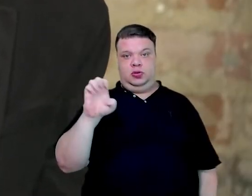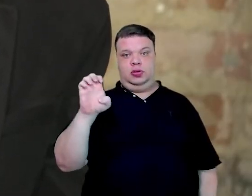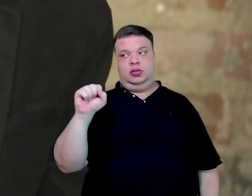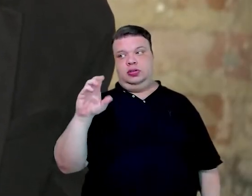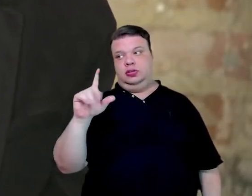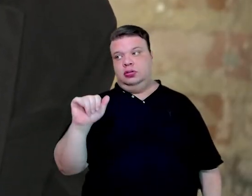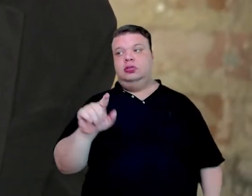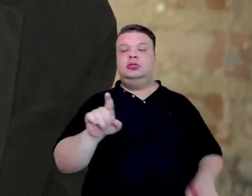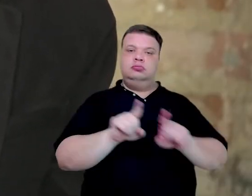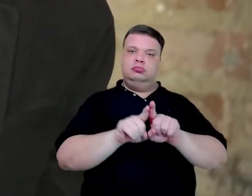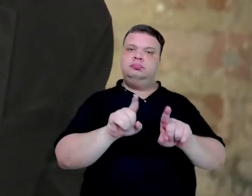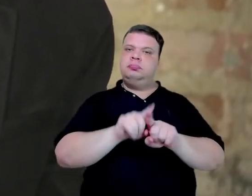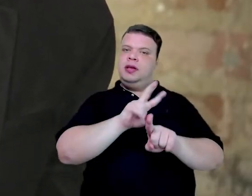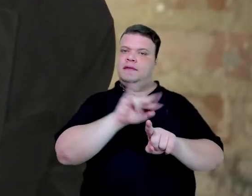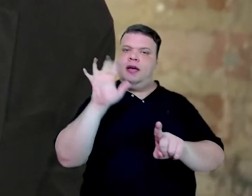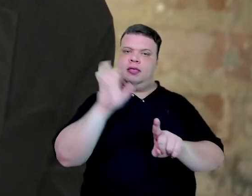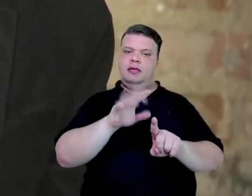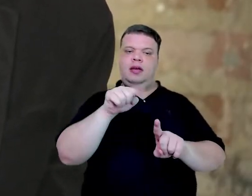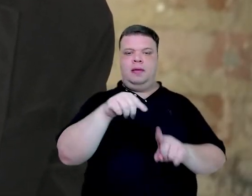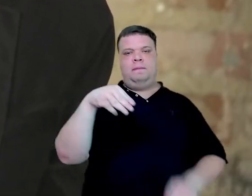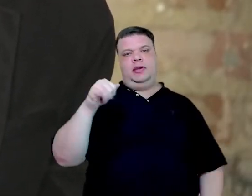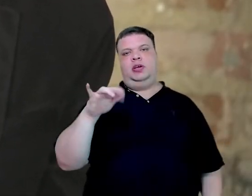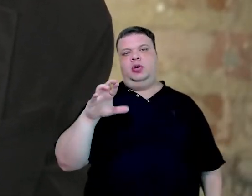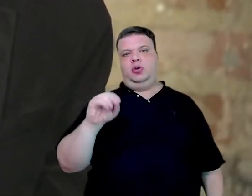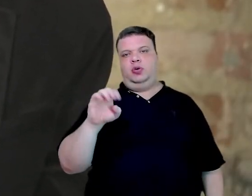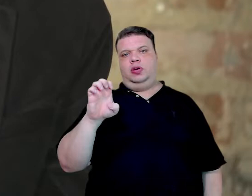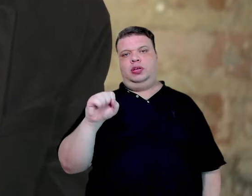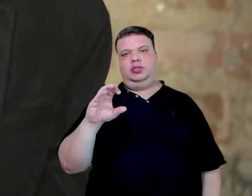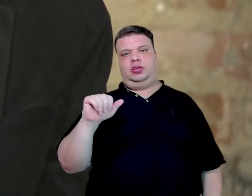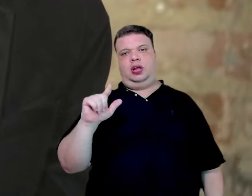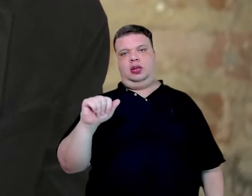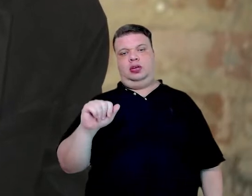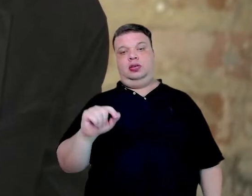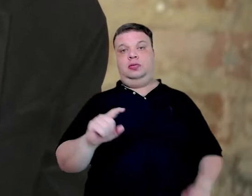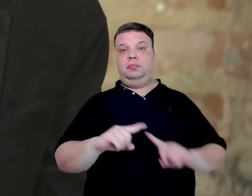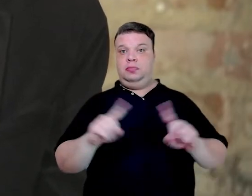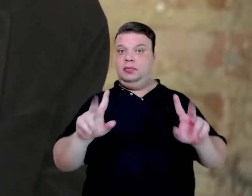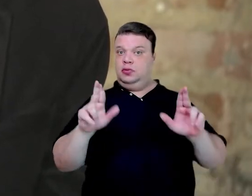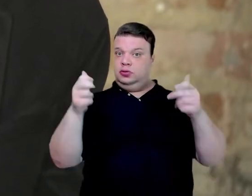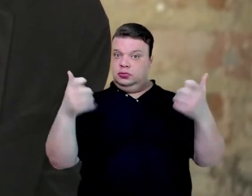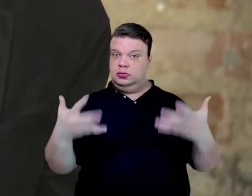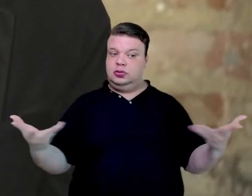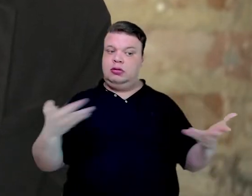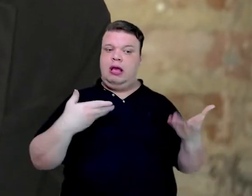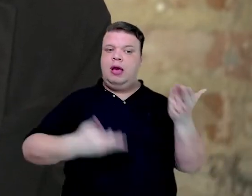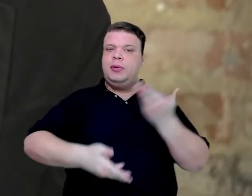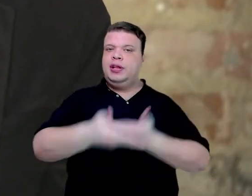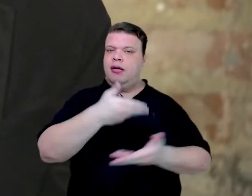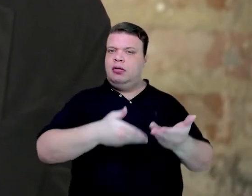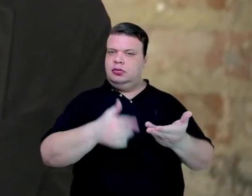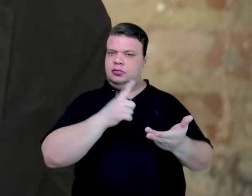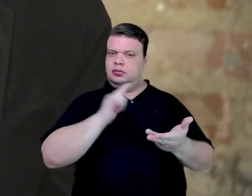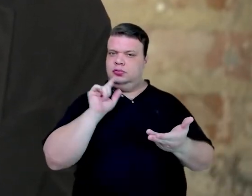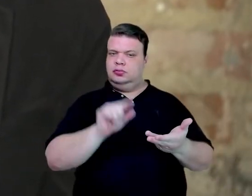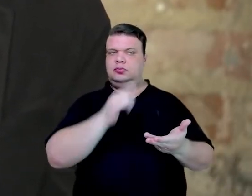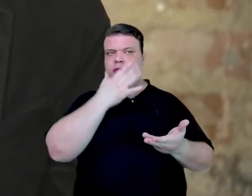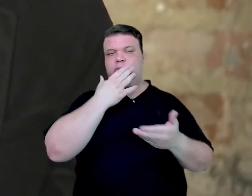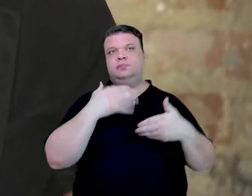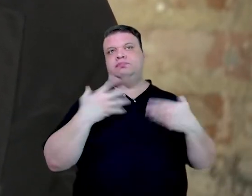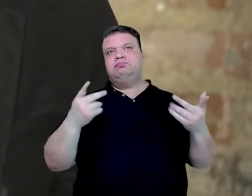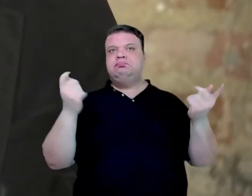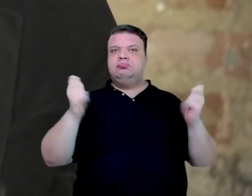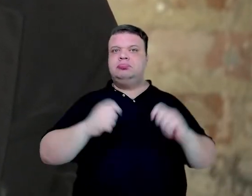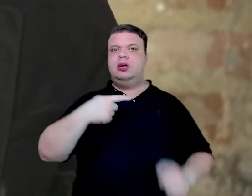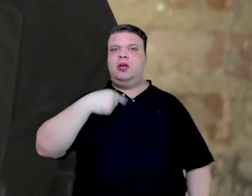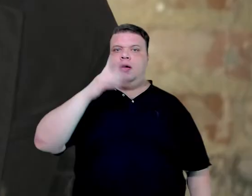interação, então a gente tem que ressaltar que ambas as escalas estão acontecendo ao mesmo tempo. Como nós falamos na aula de hoje, nós